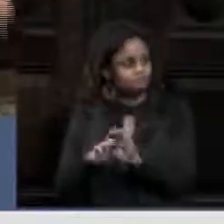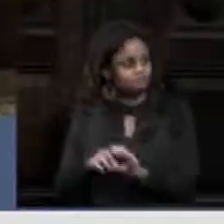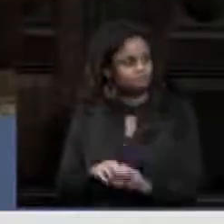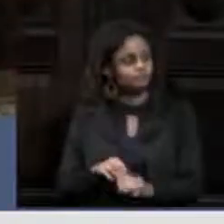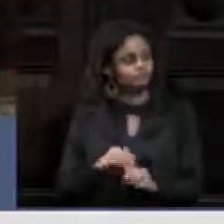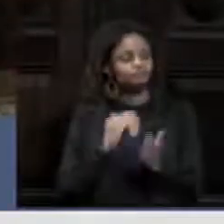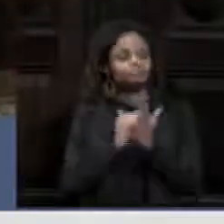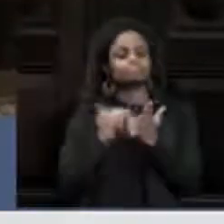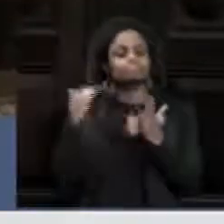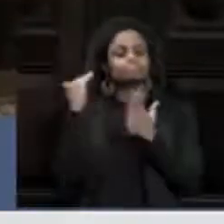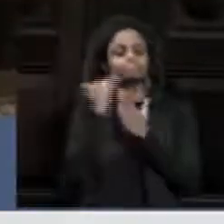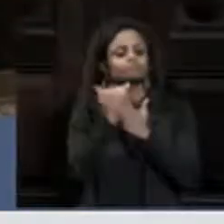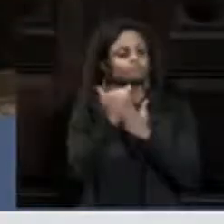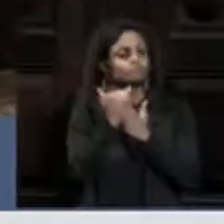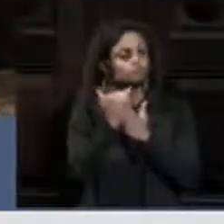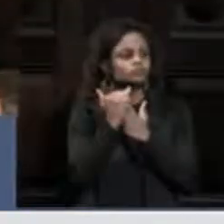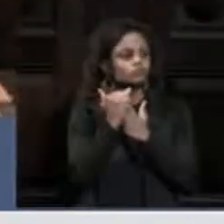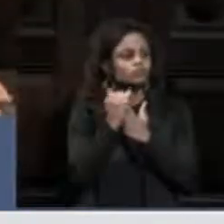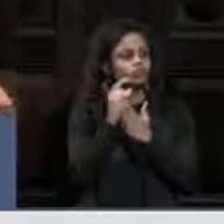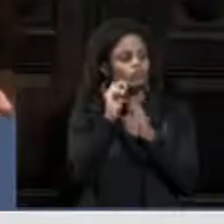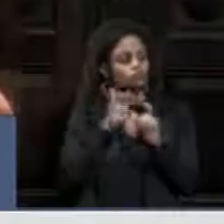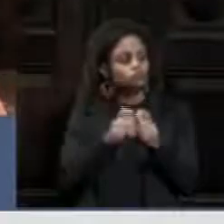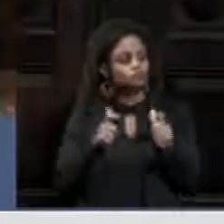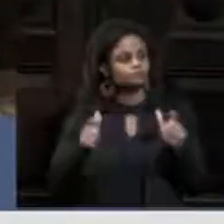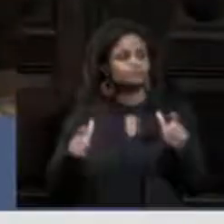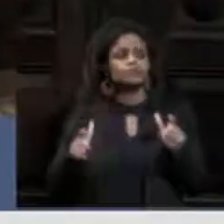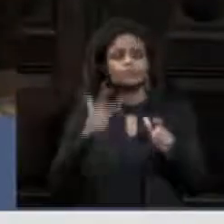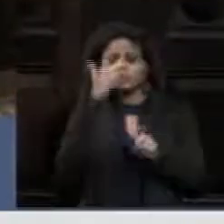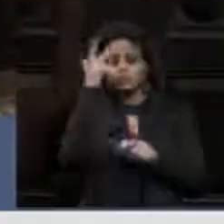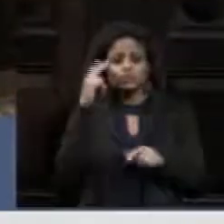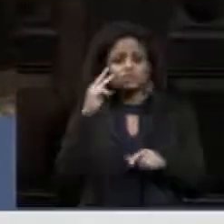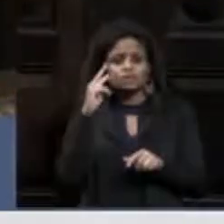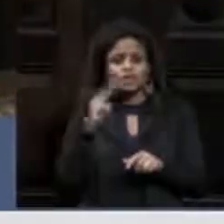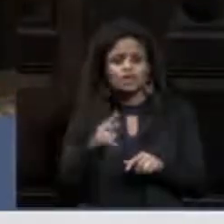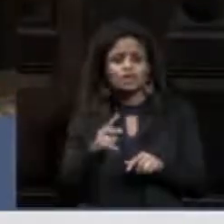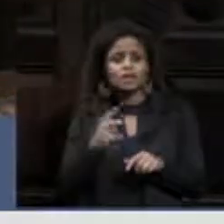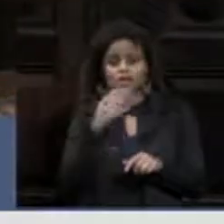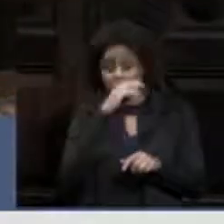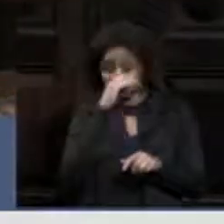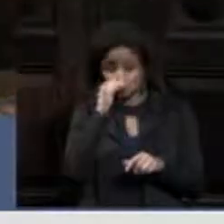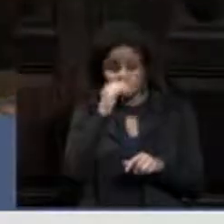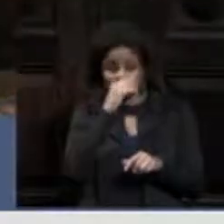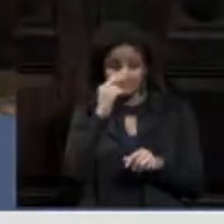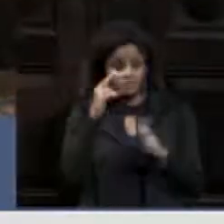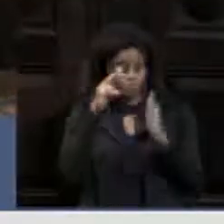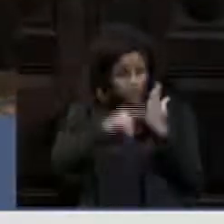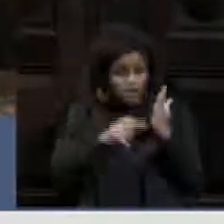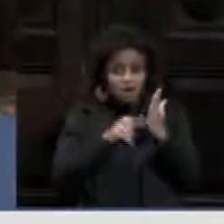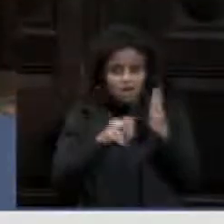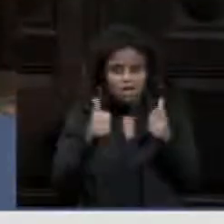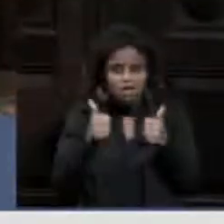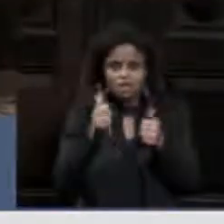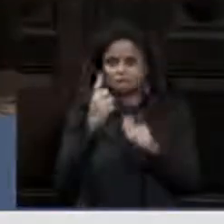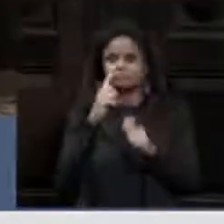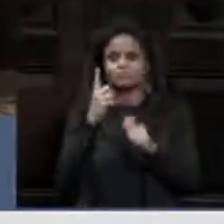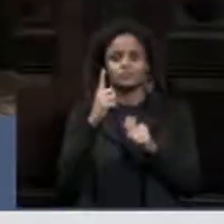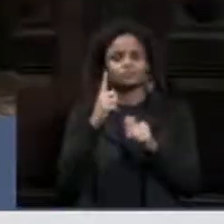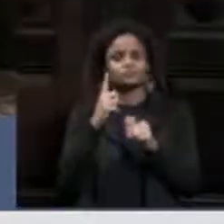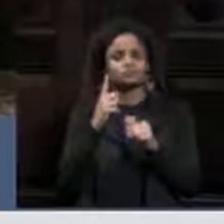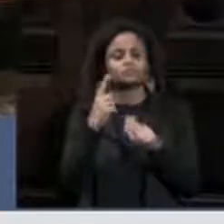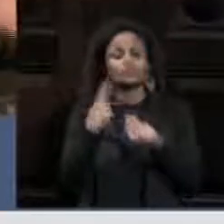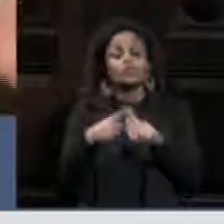cresce o número de analfabetos funcionais, pessoas que foram à